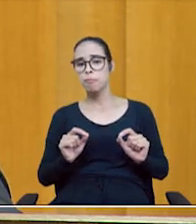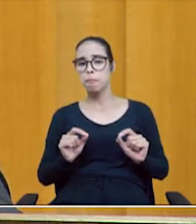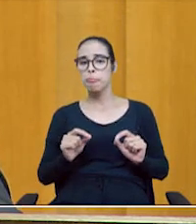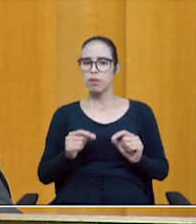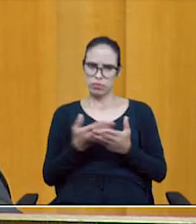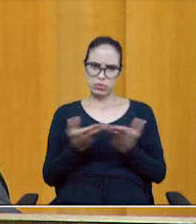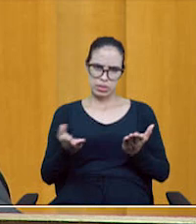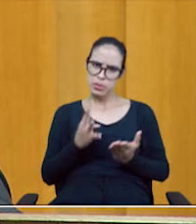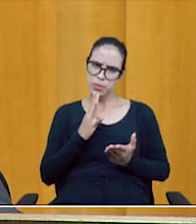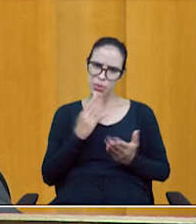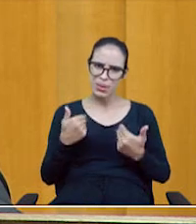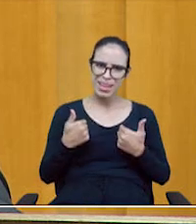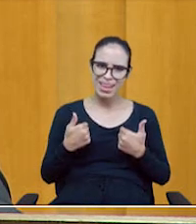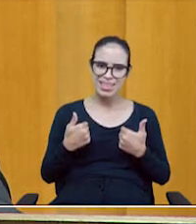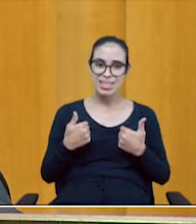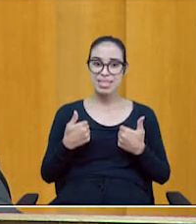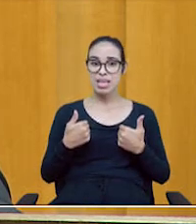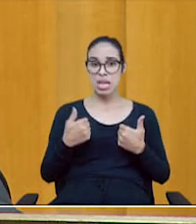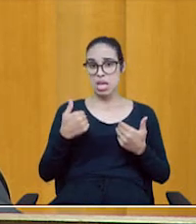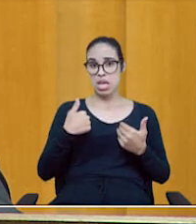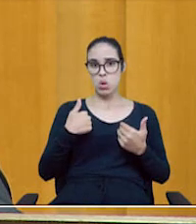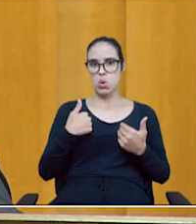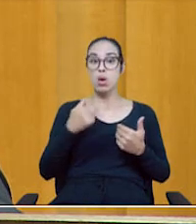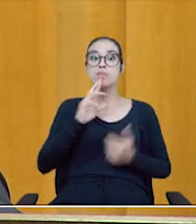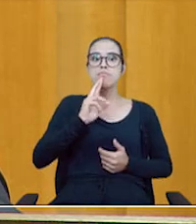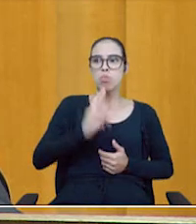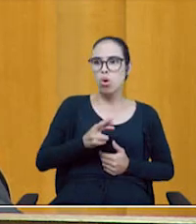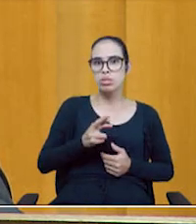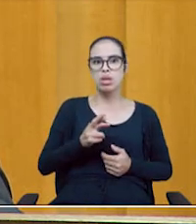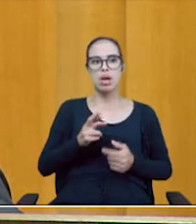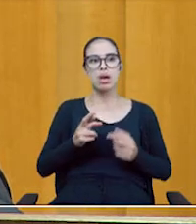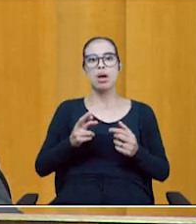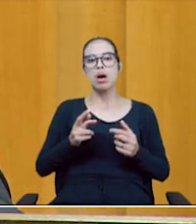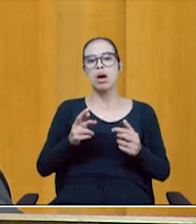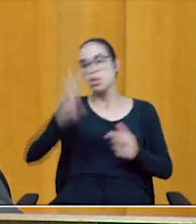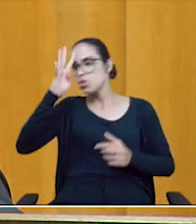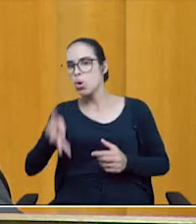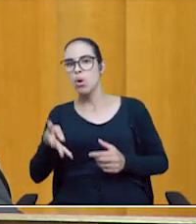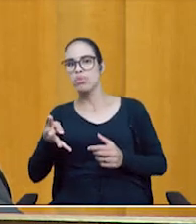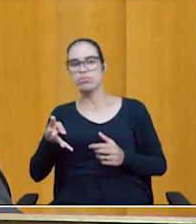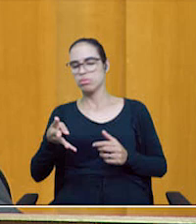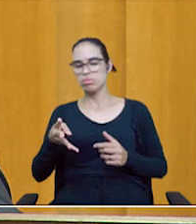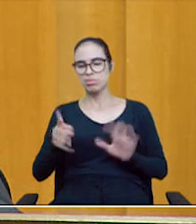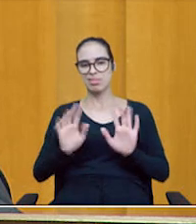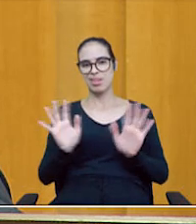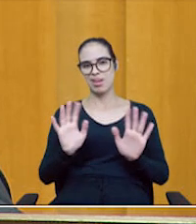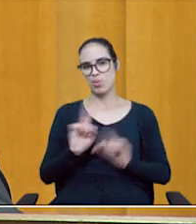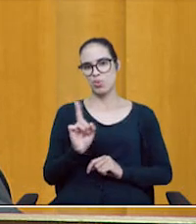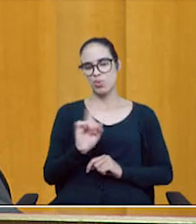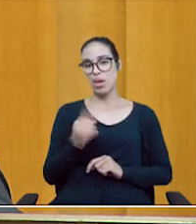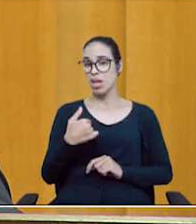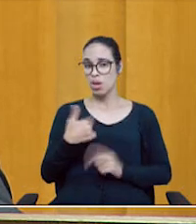trago respostas, eu não tenho respostas para sequer para uma parte disso tudo, mas eu tenho a obrigação e o dever de compartilhar com os senhores as